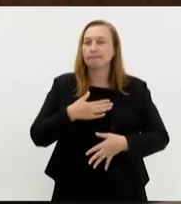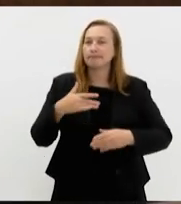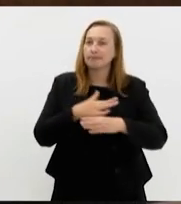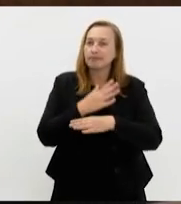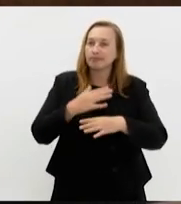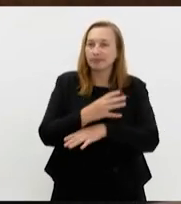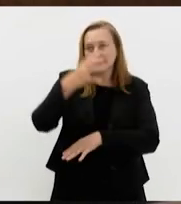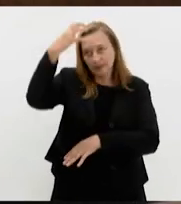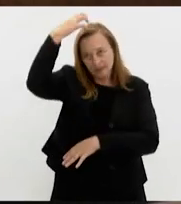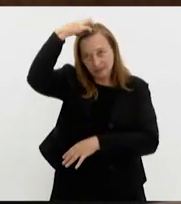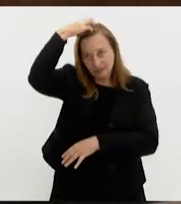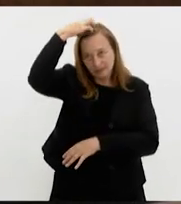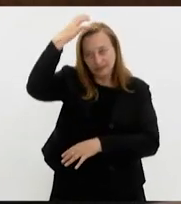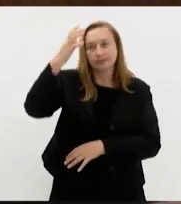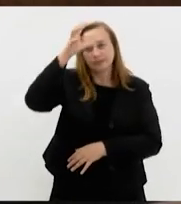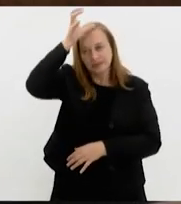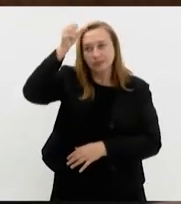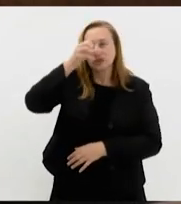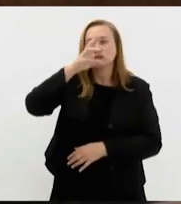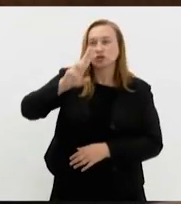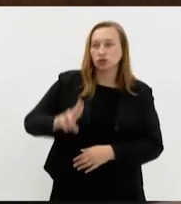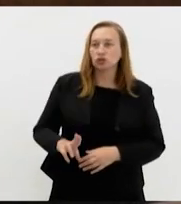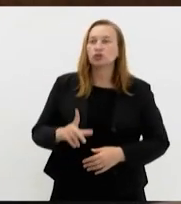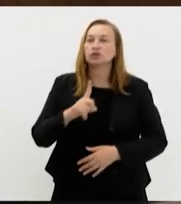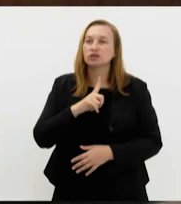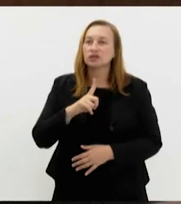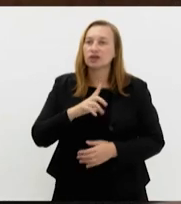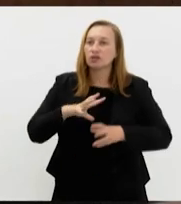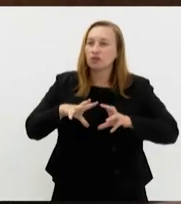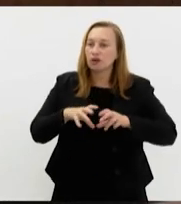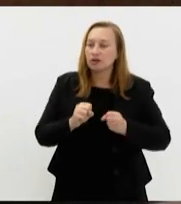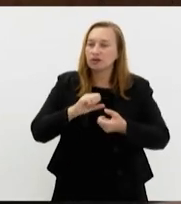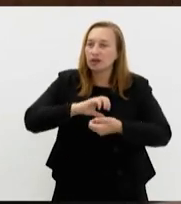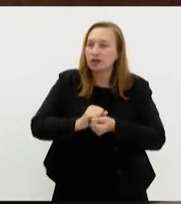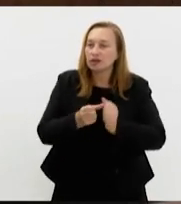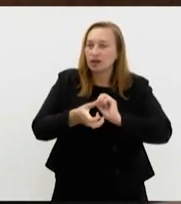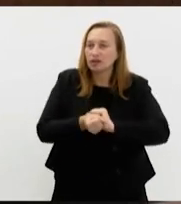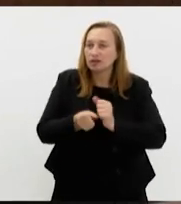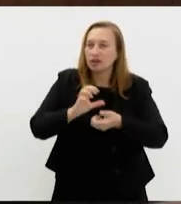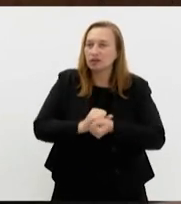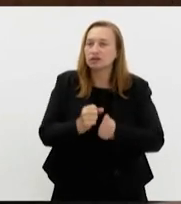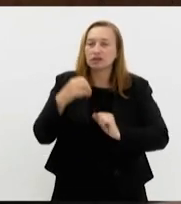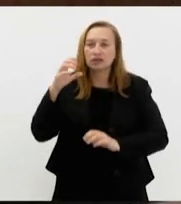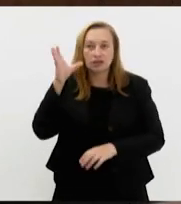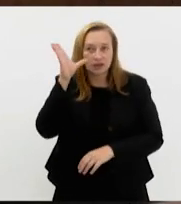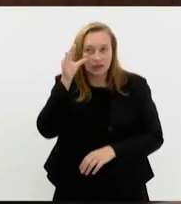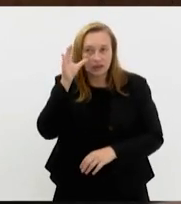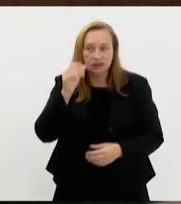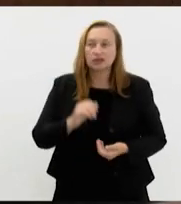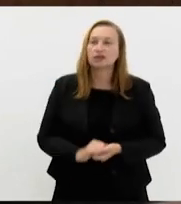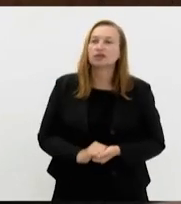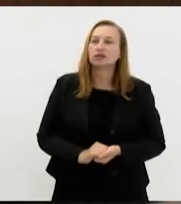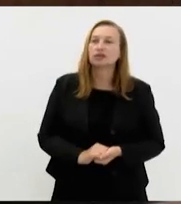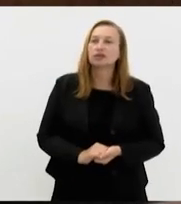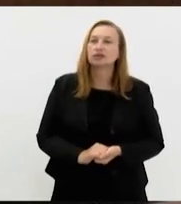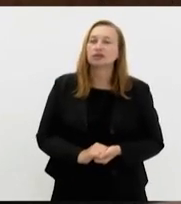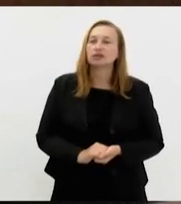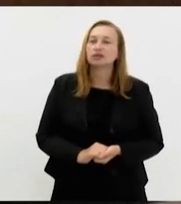Angra dos Reis, Tia Ju, tem um artesanato muito interessante que é feito com